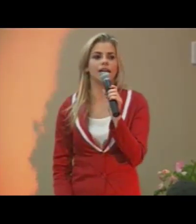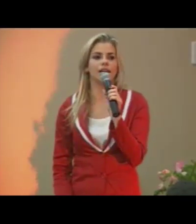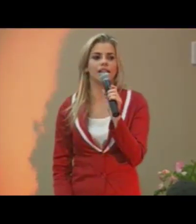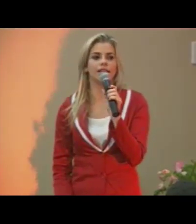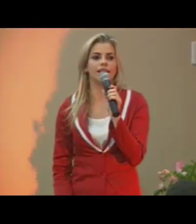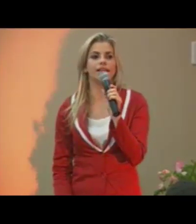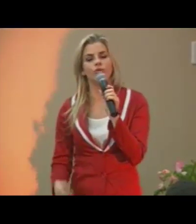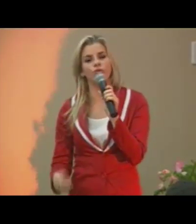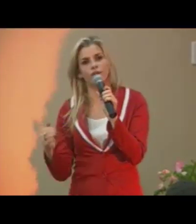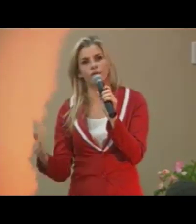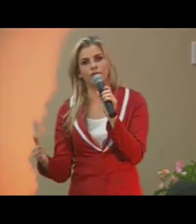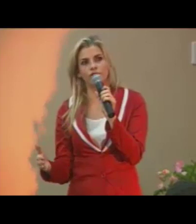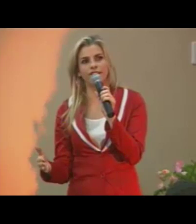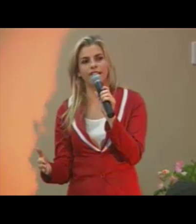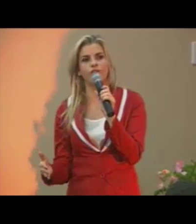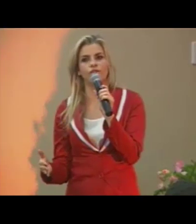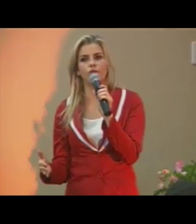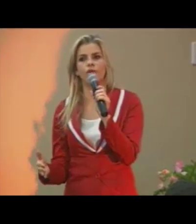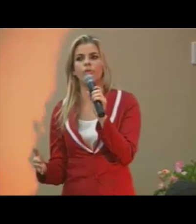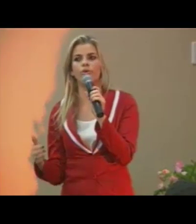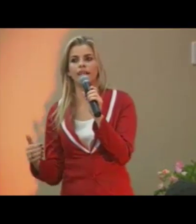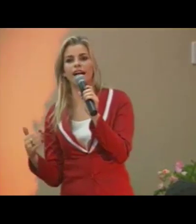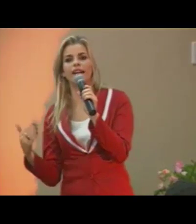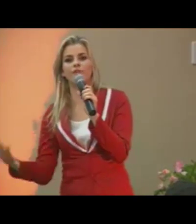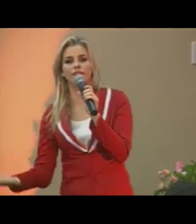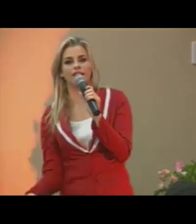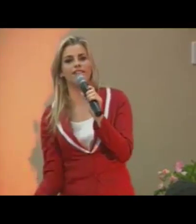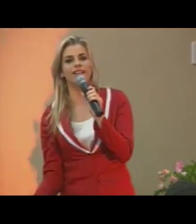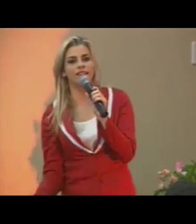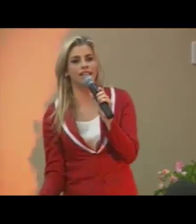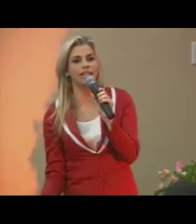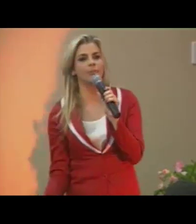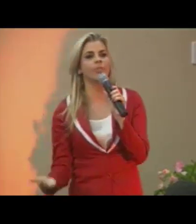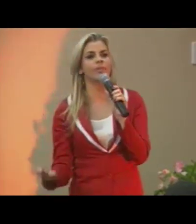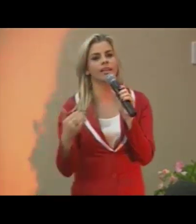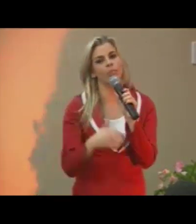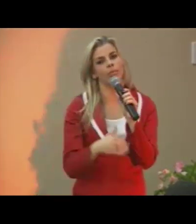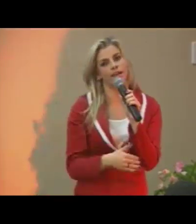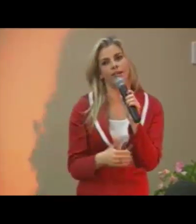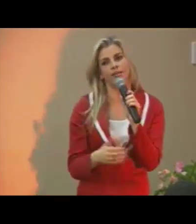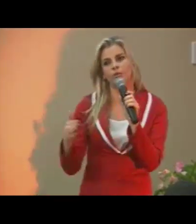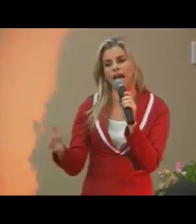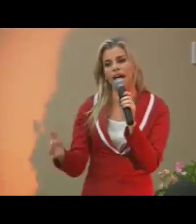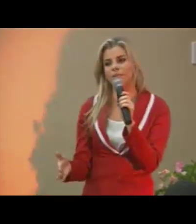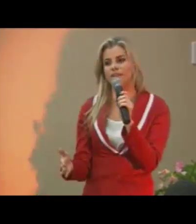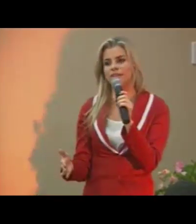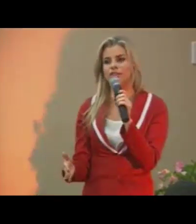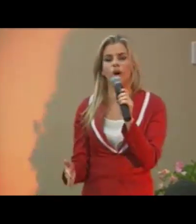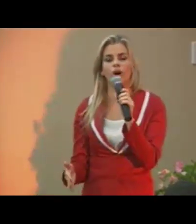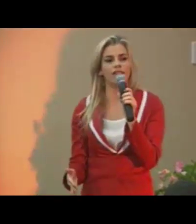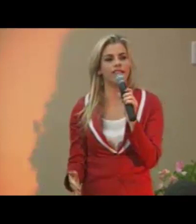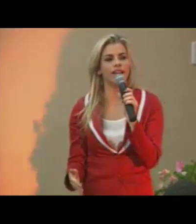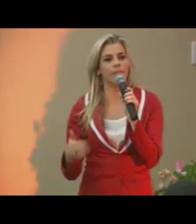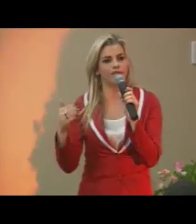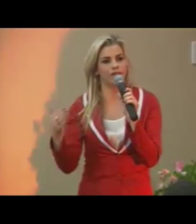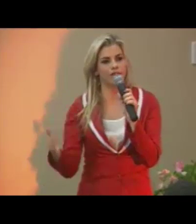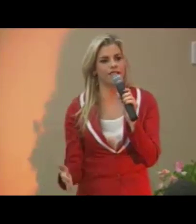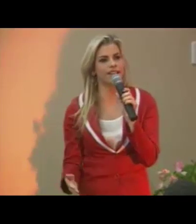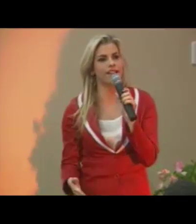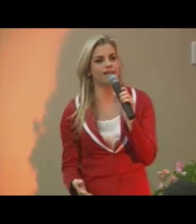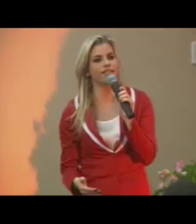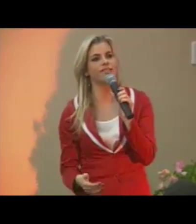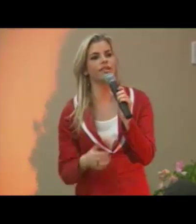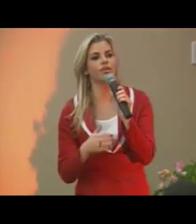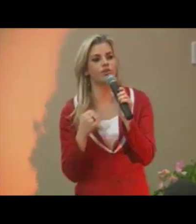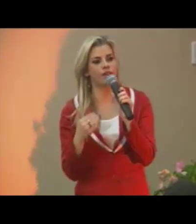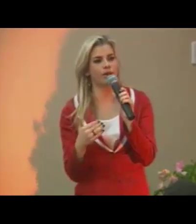da região. E no dia 27 de novembro tem a Caravana da Cidadania, que é uma ação voltada para as